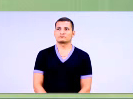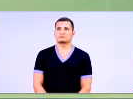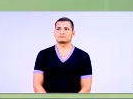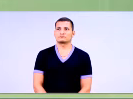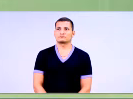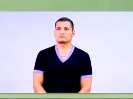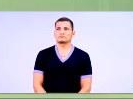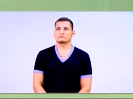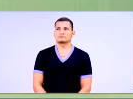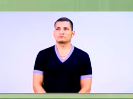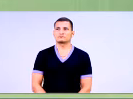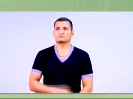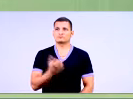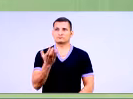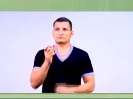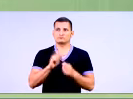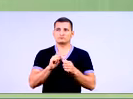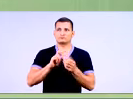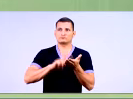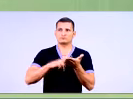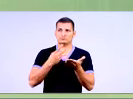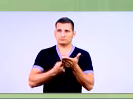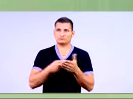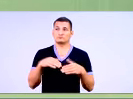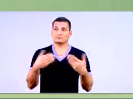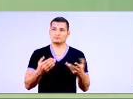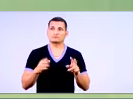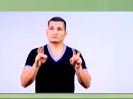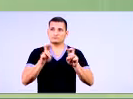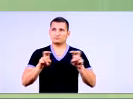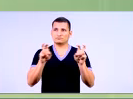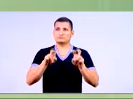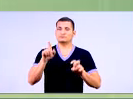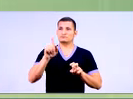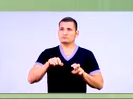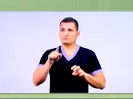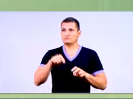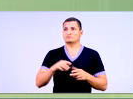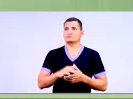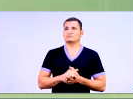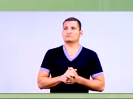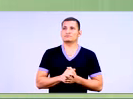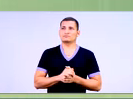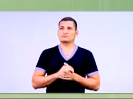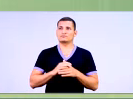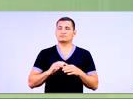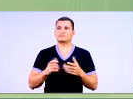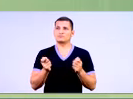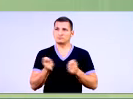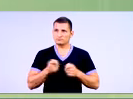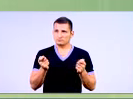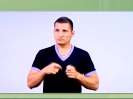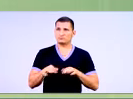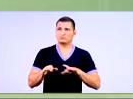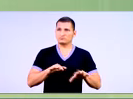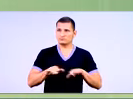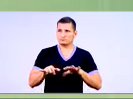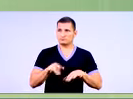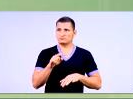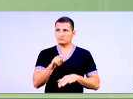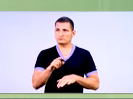Professora Leide, eu queria fazer a tradução aqui. Então, um computador é uma máquina, né, programável que